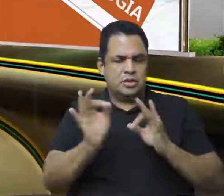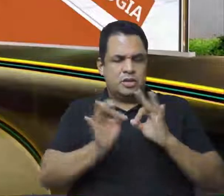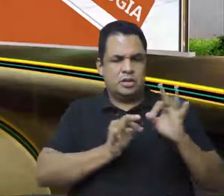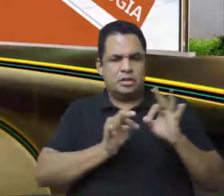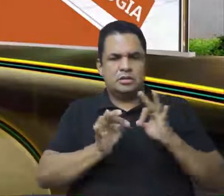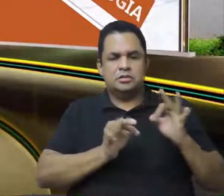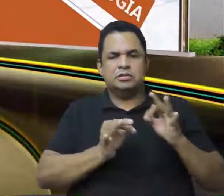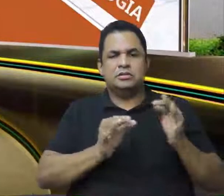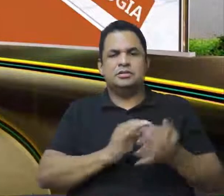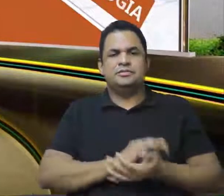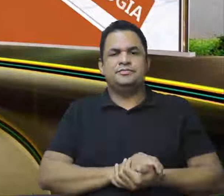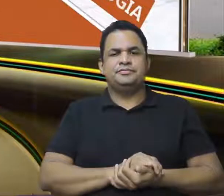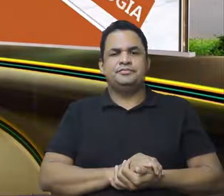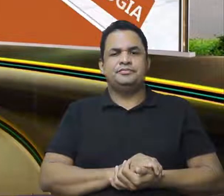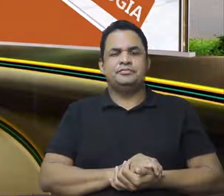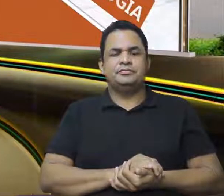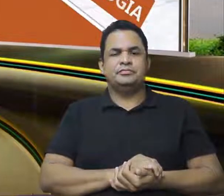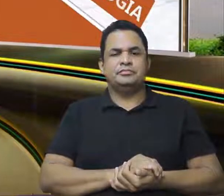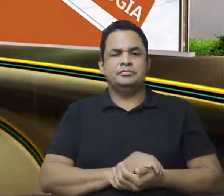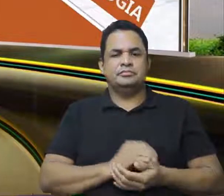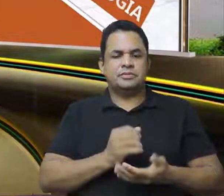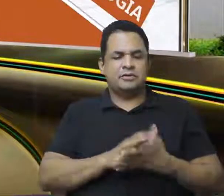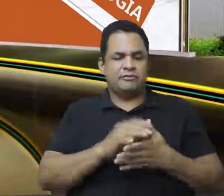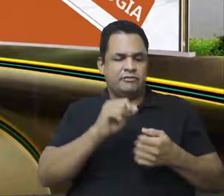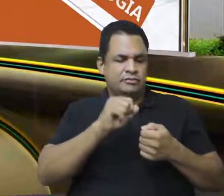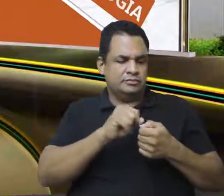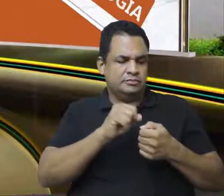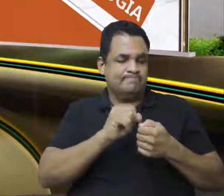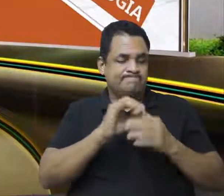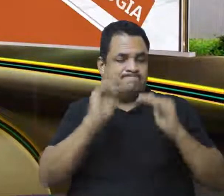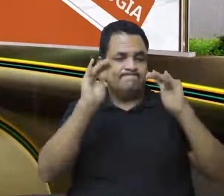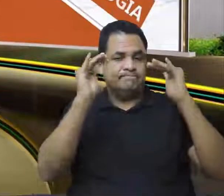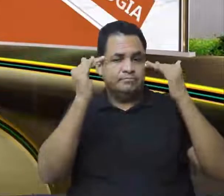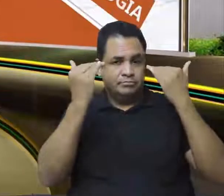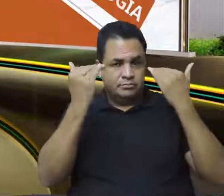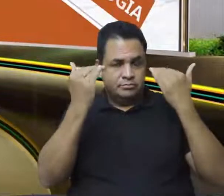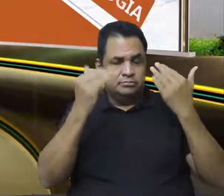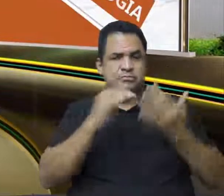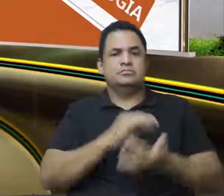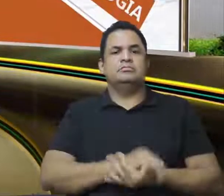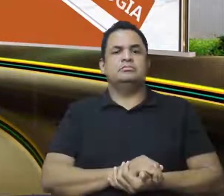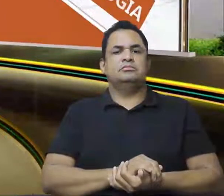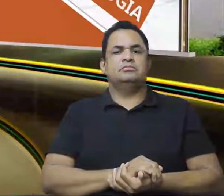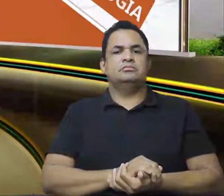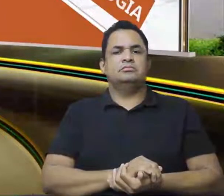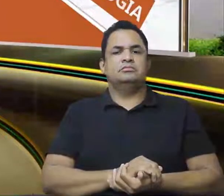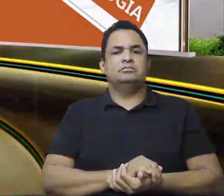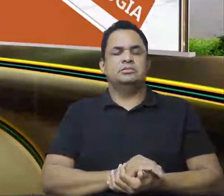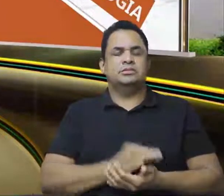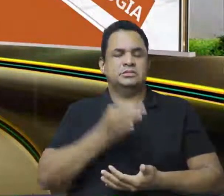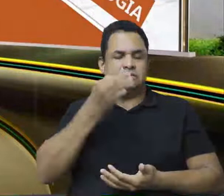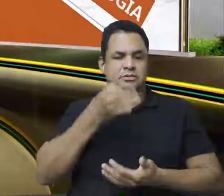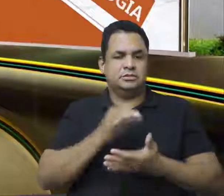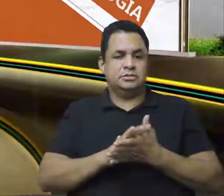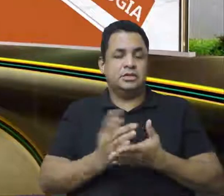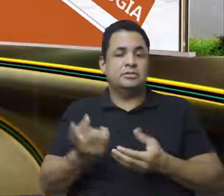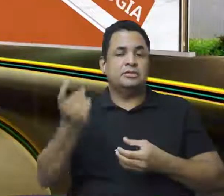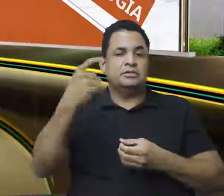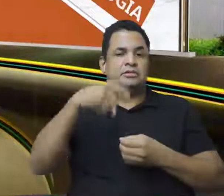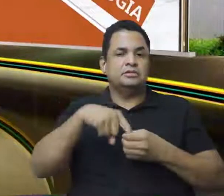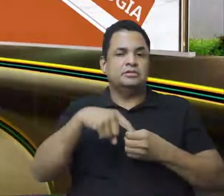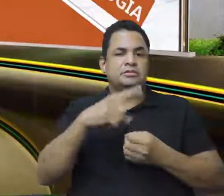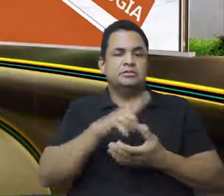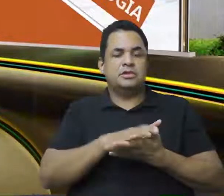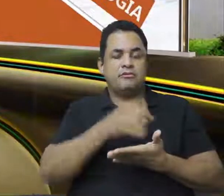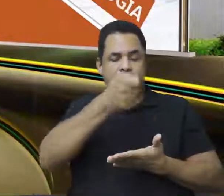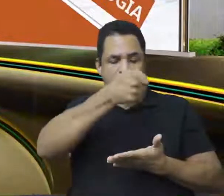para vocês. Vão resolver, vão ficar atentos, né? Vão acertar tudo e vão voltar aqui, porque nós